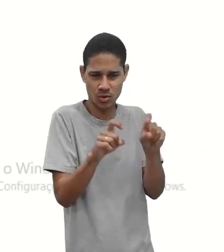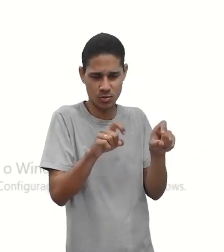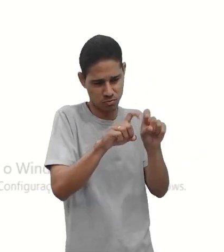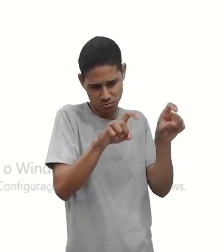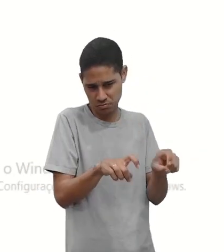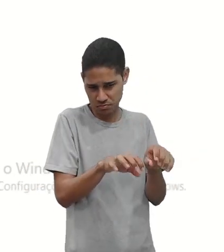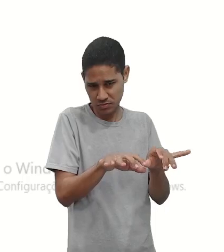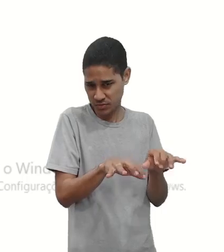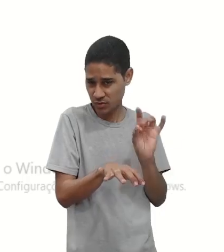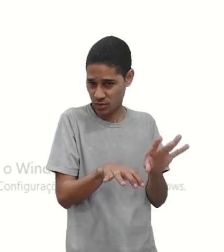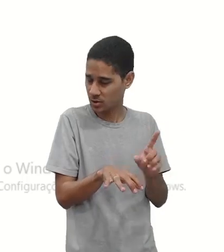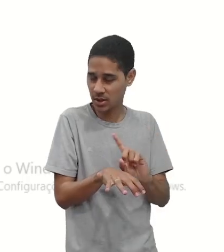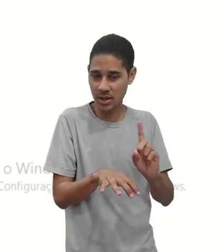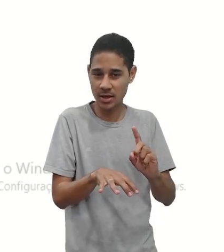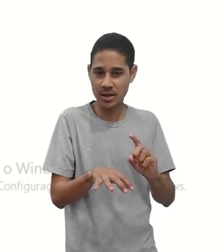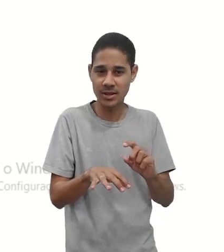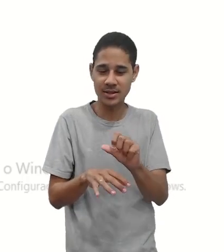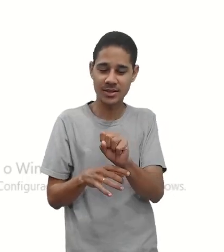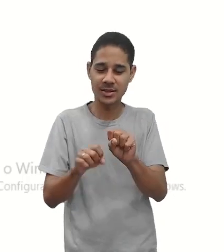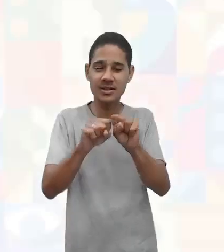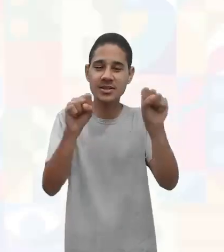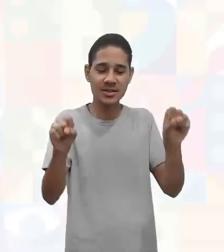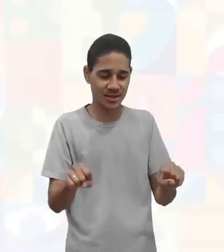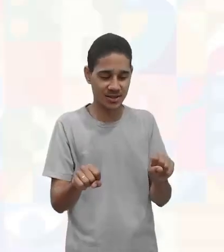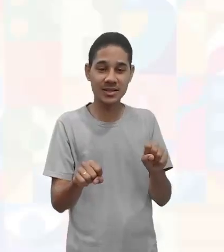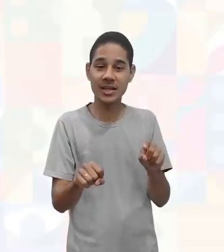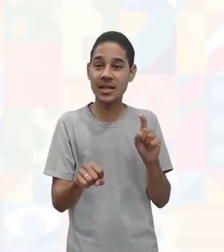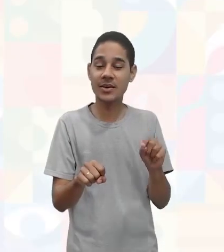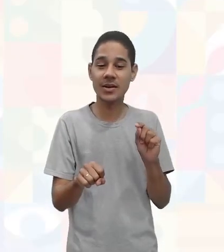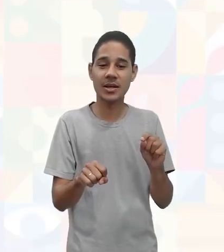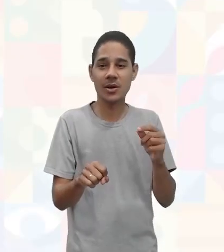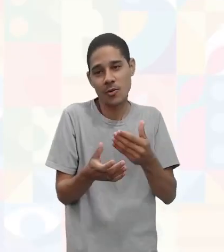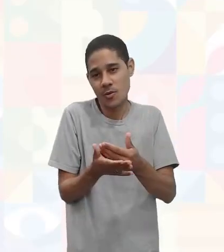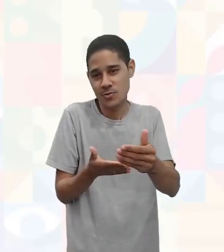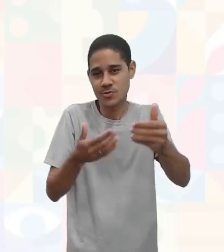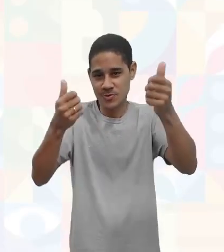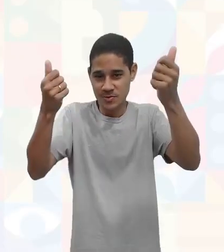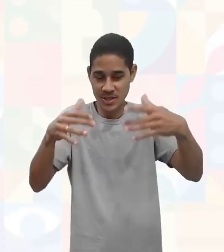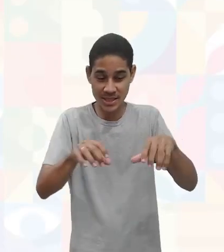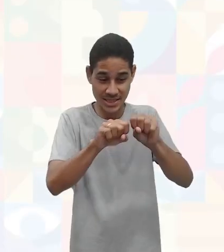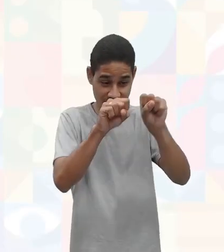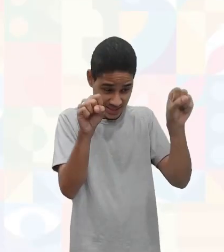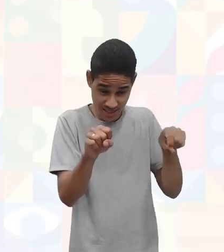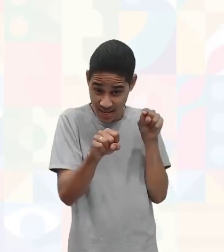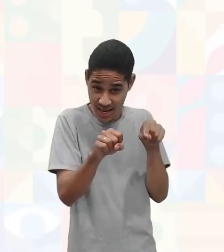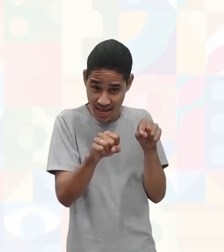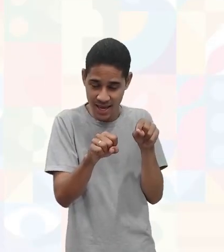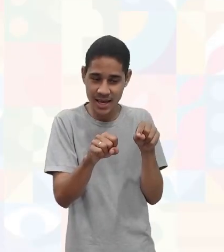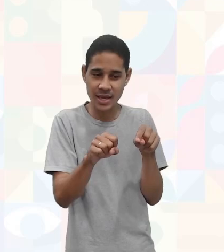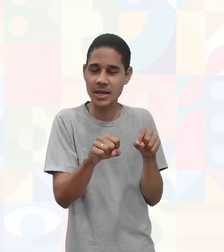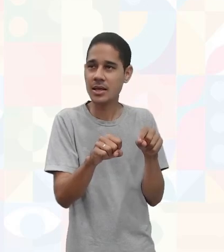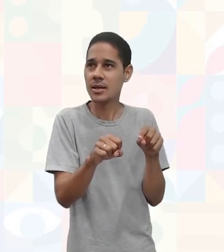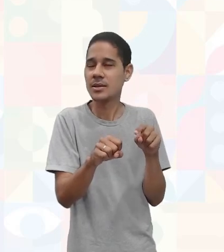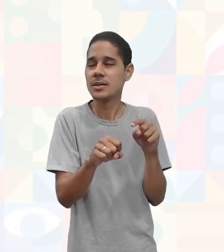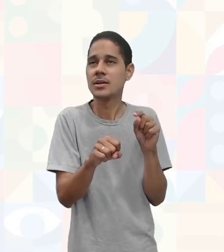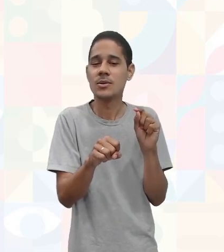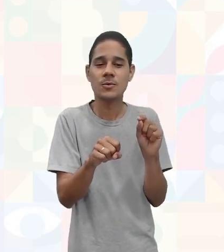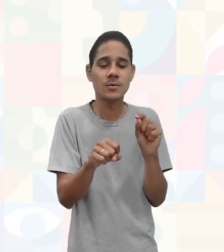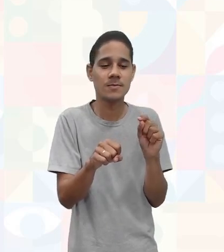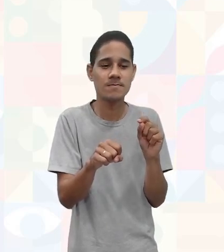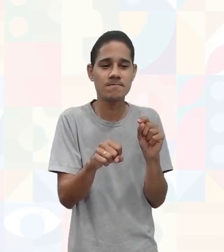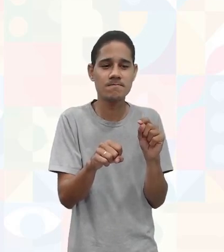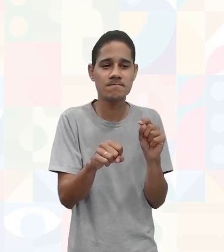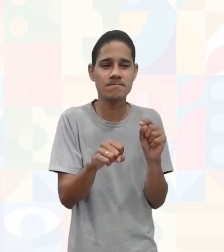isolado, o sistema já está dizendo a palavra, como a gente colocou ainda no início da disciplina. O sistema ele fala de algo